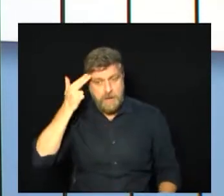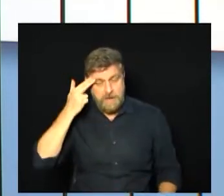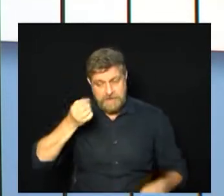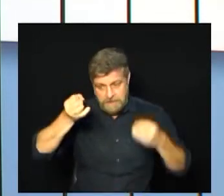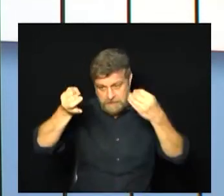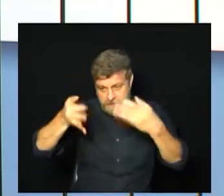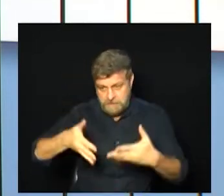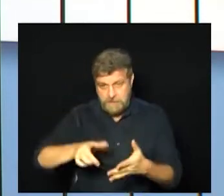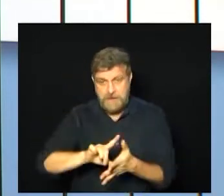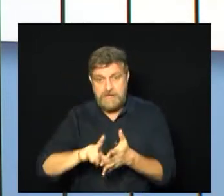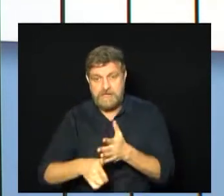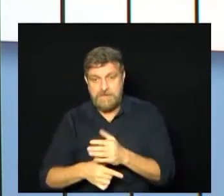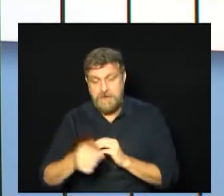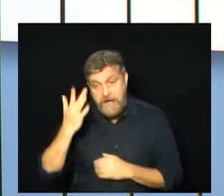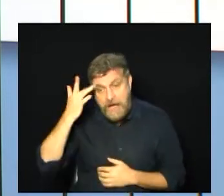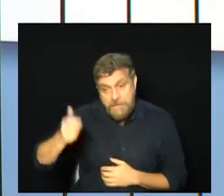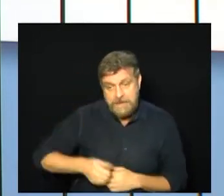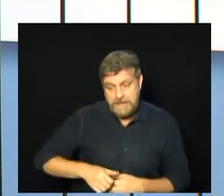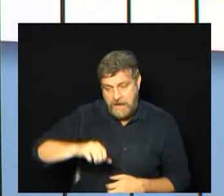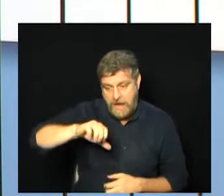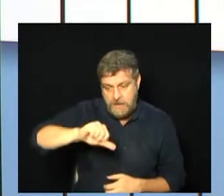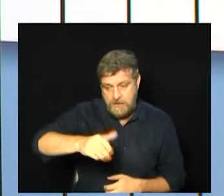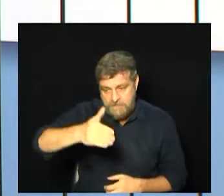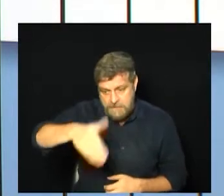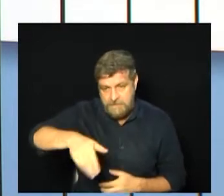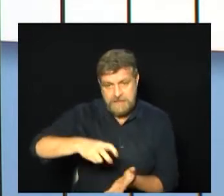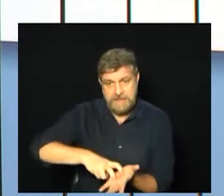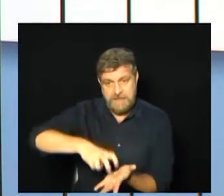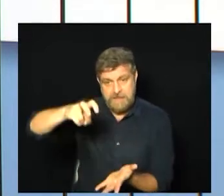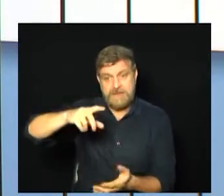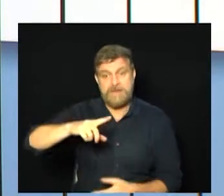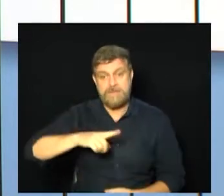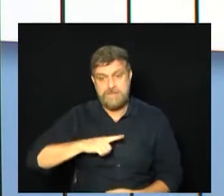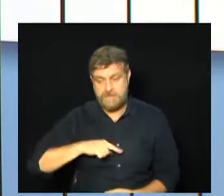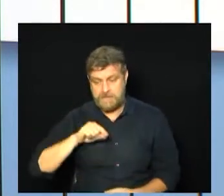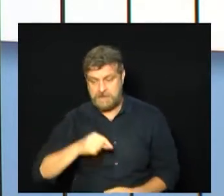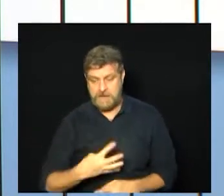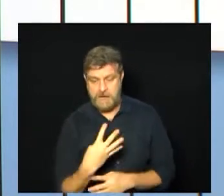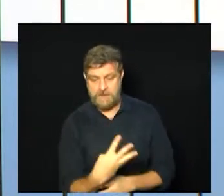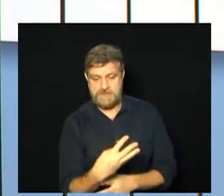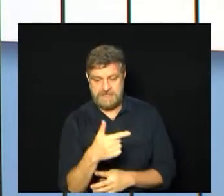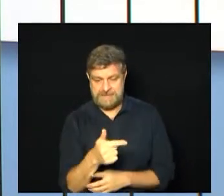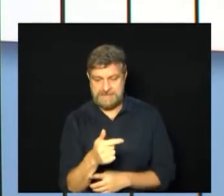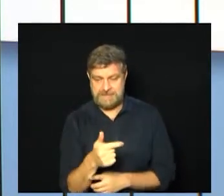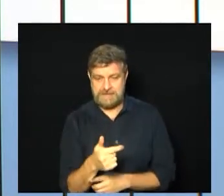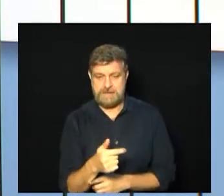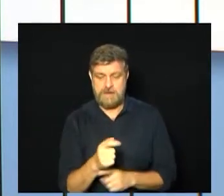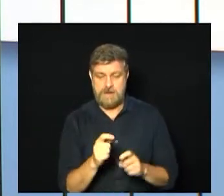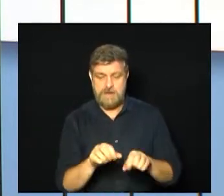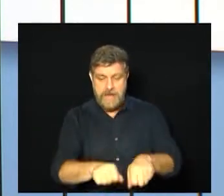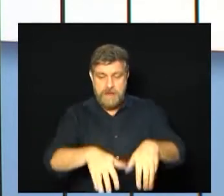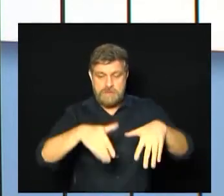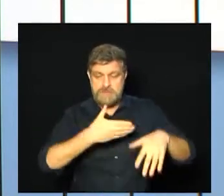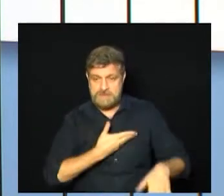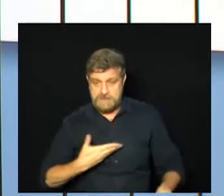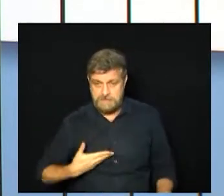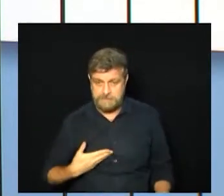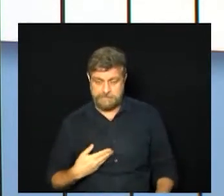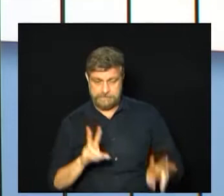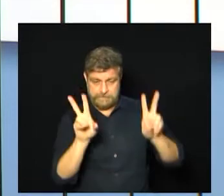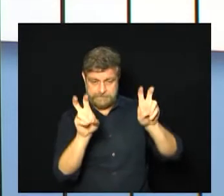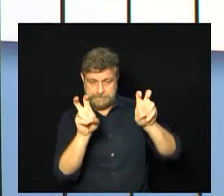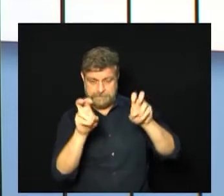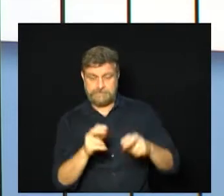adiantou, amanhã, às 9h30 da manhã, nós temos a 42ª audiência pública, que vai